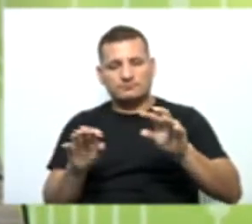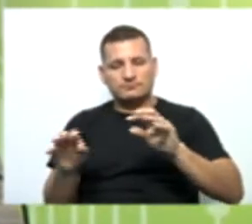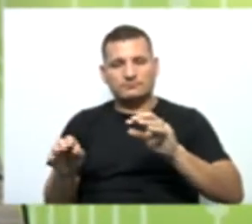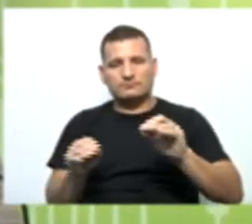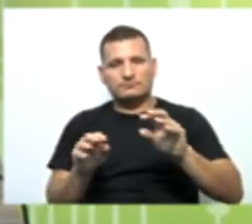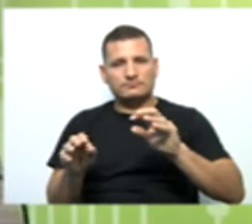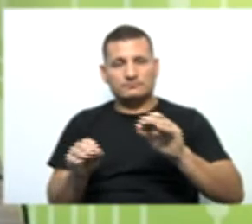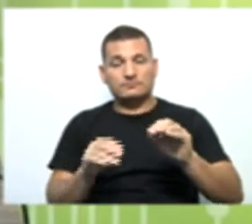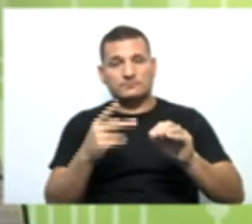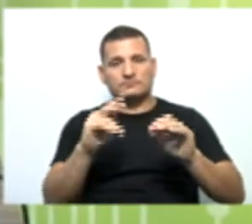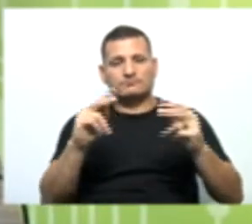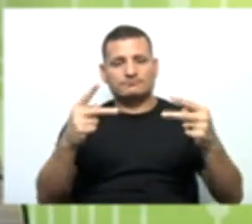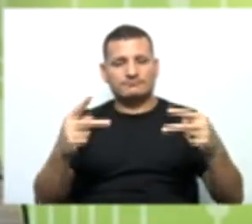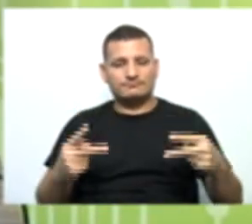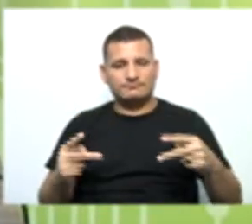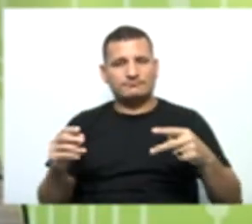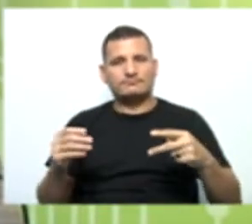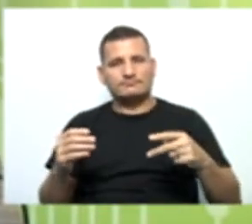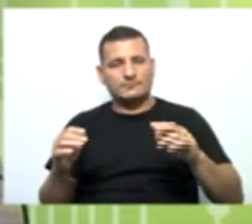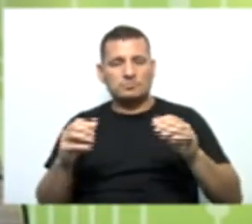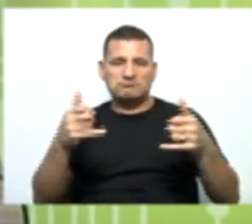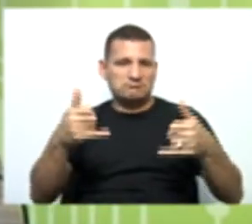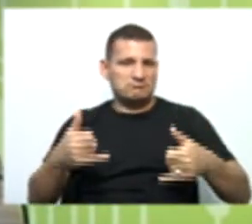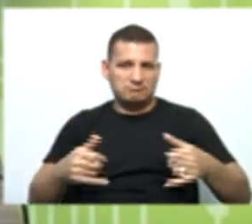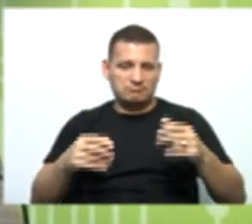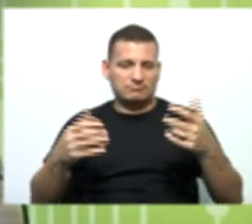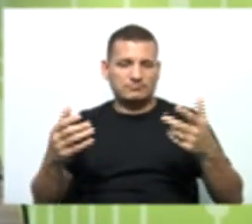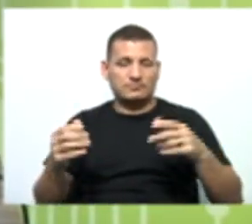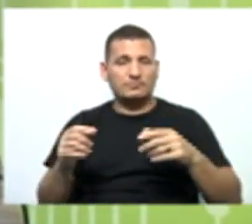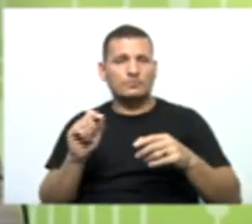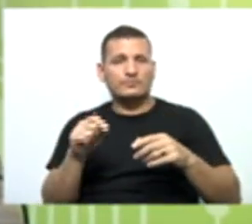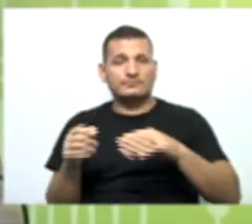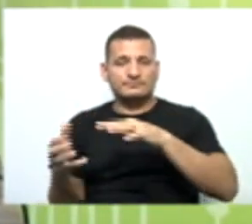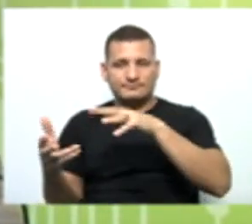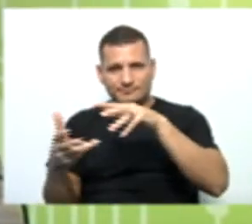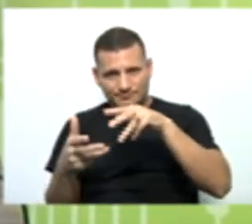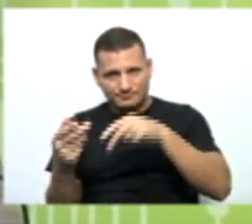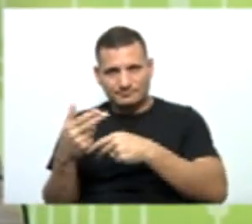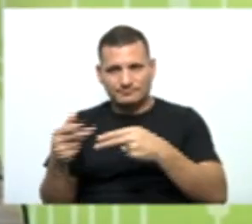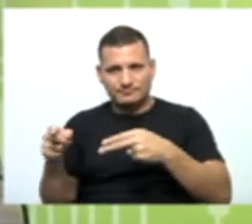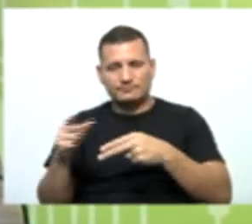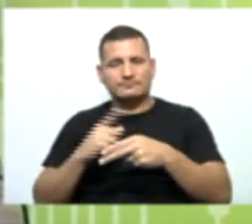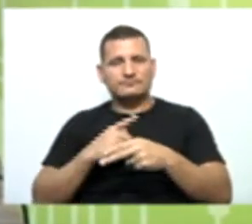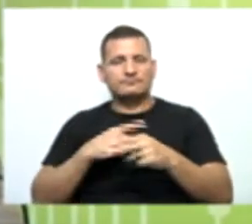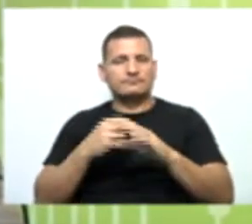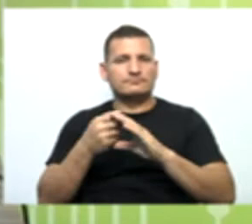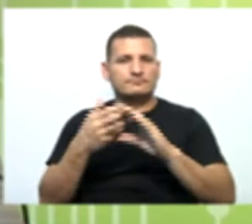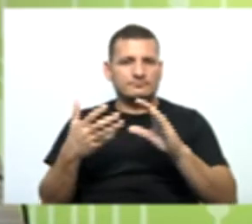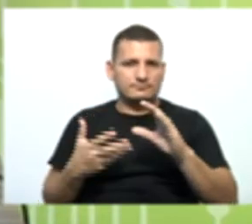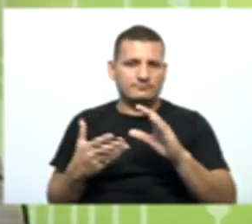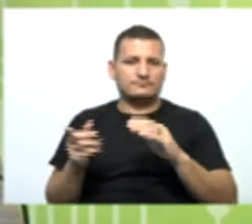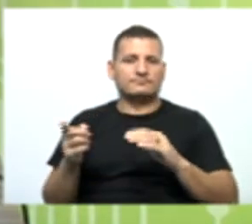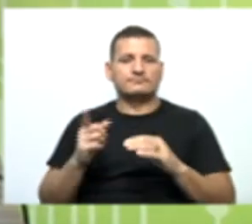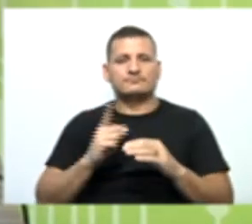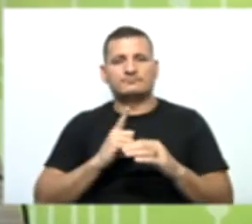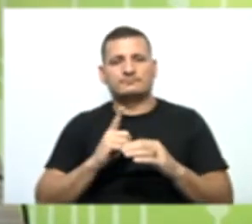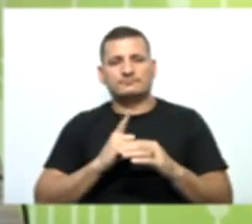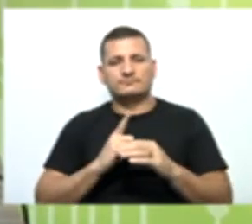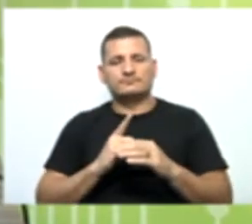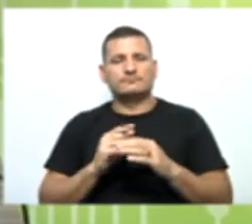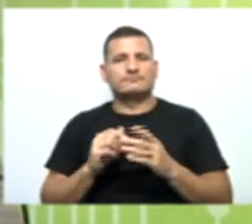programa, no seu código, certo? E como isso funciona? Os objetos do mundo real, eles possuem características,